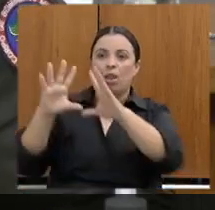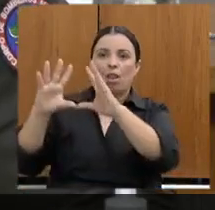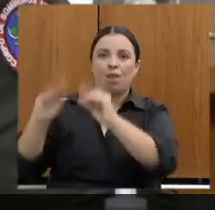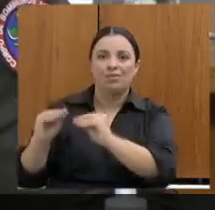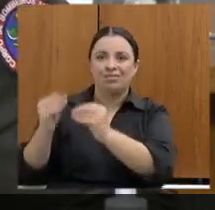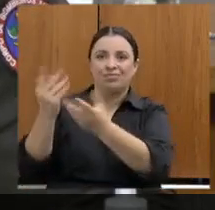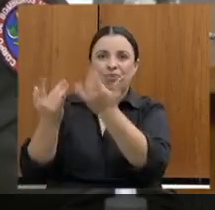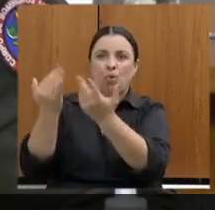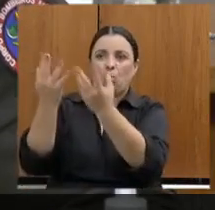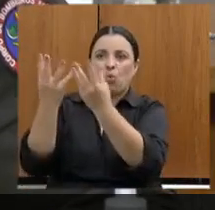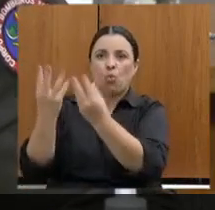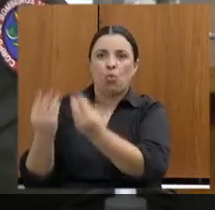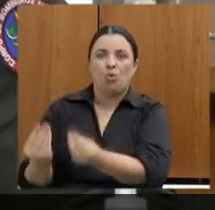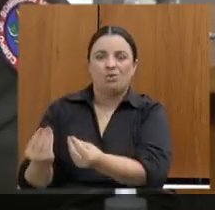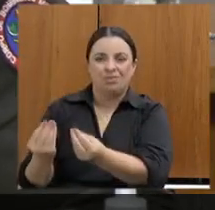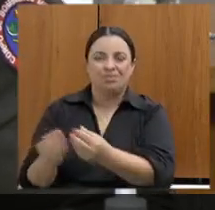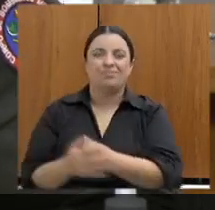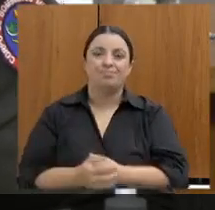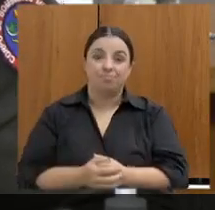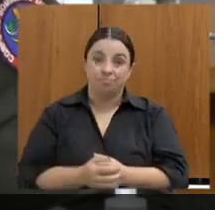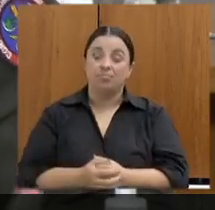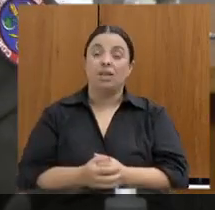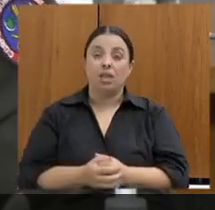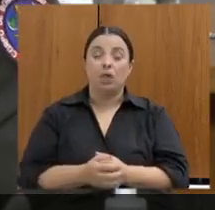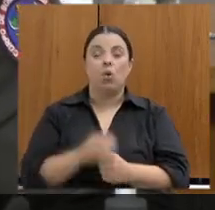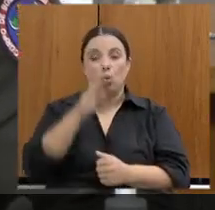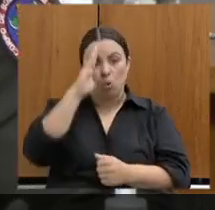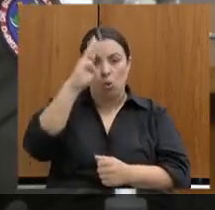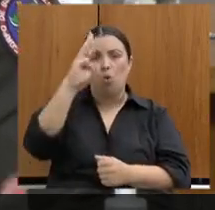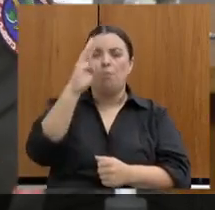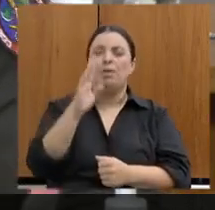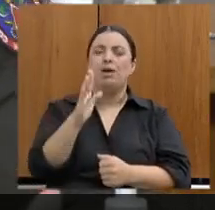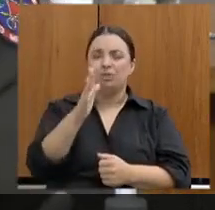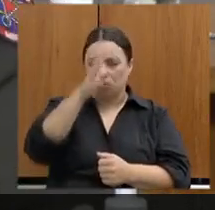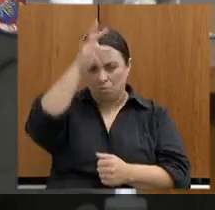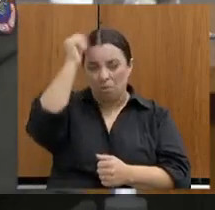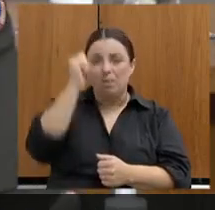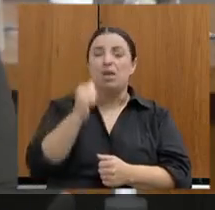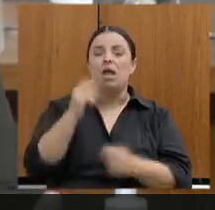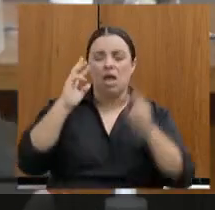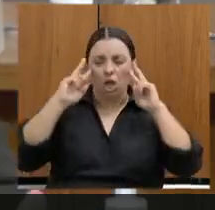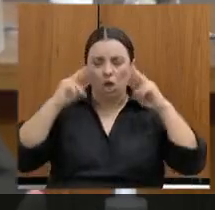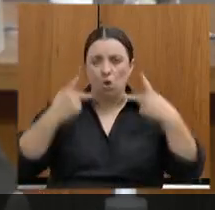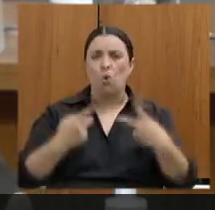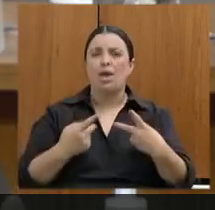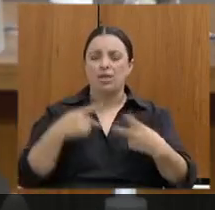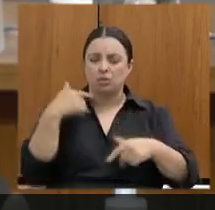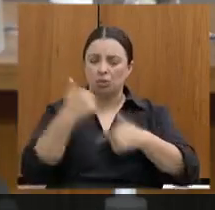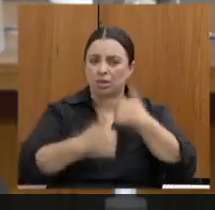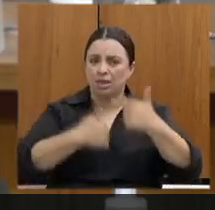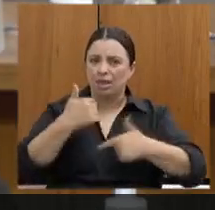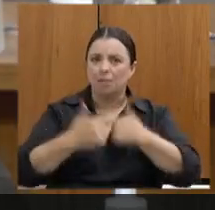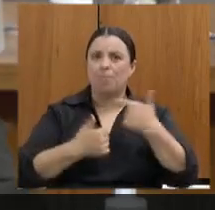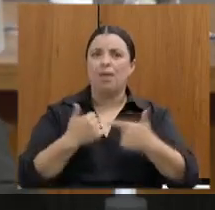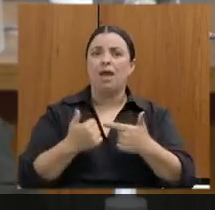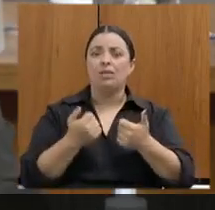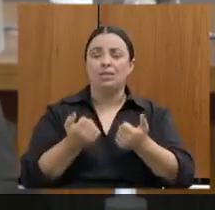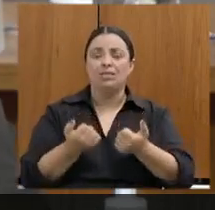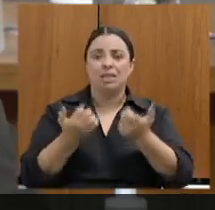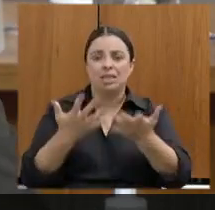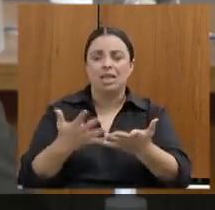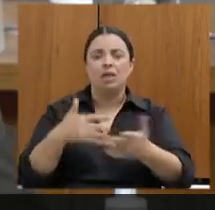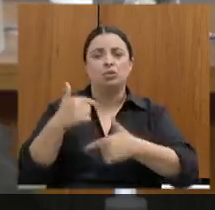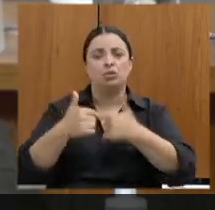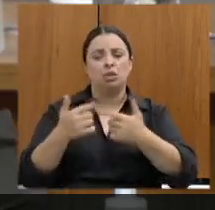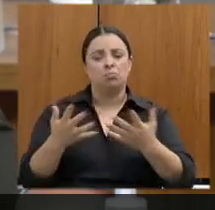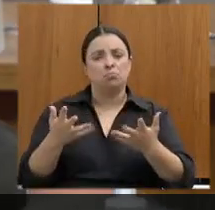hoje a qualidade do nosso bombeiro nessa entrega de serviço e agradecer muito a todos que estiveram presentes